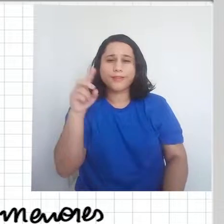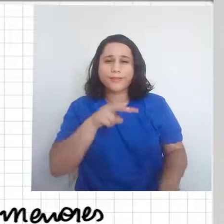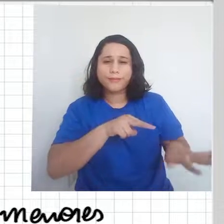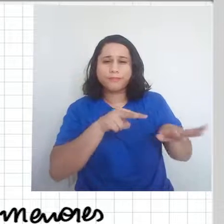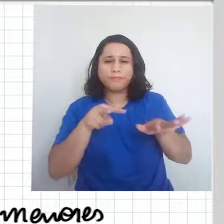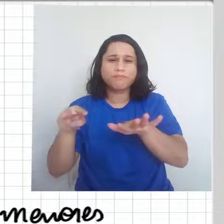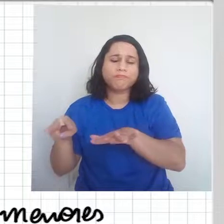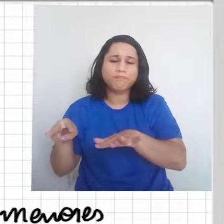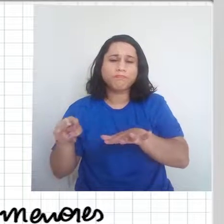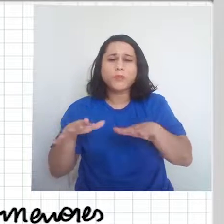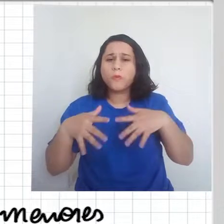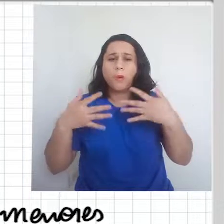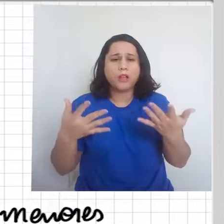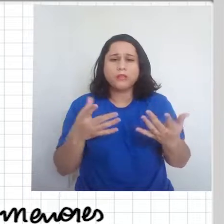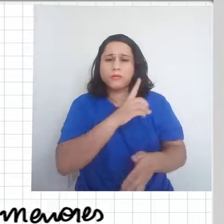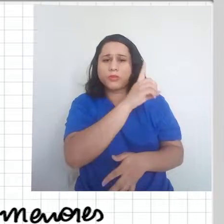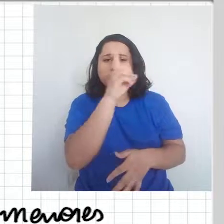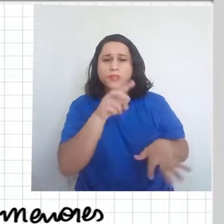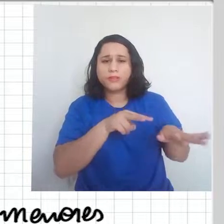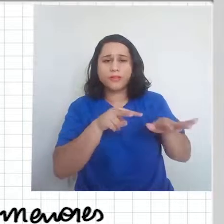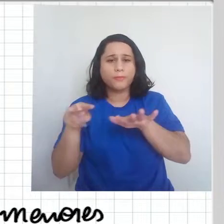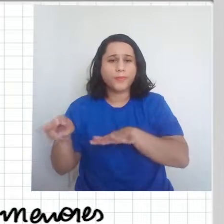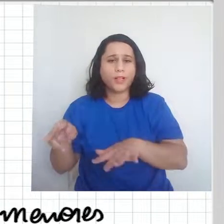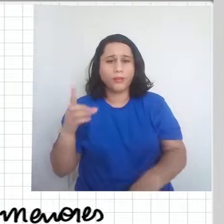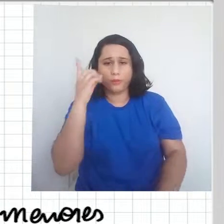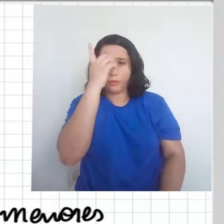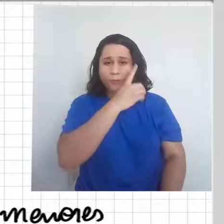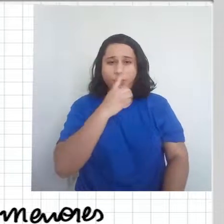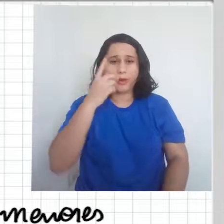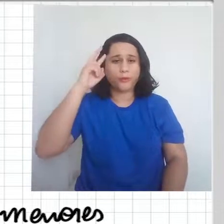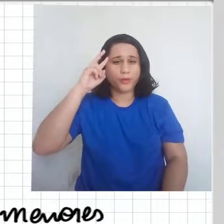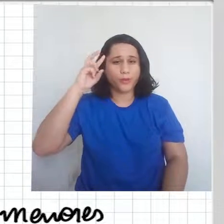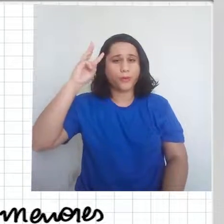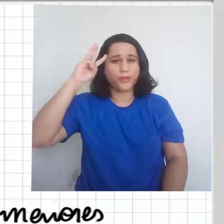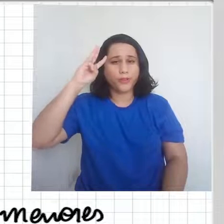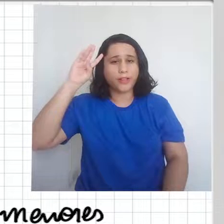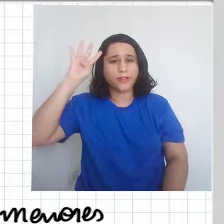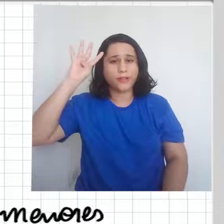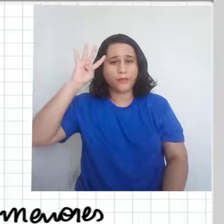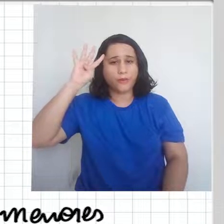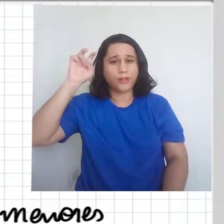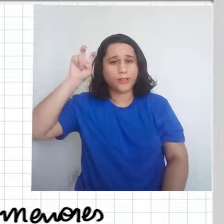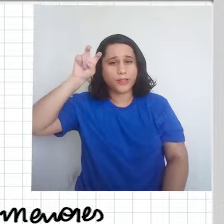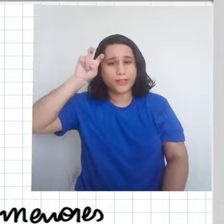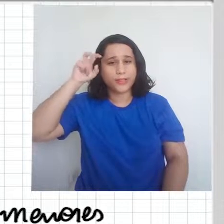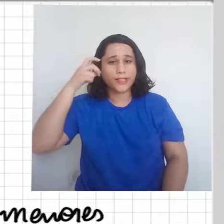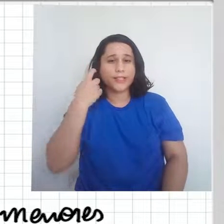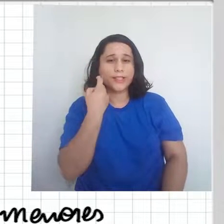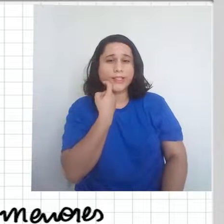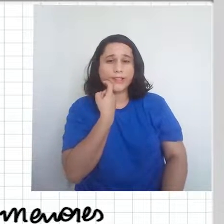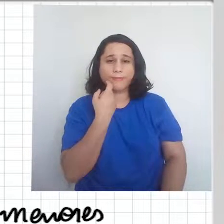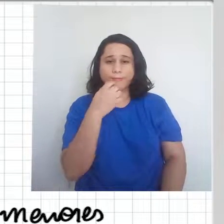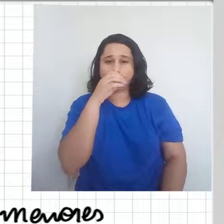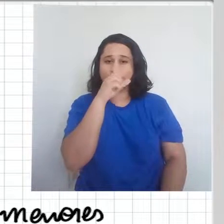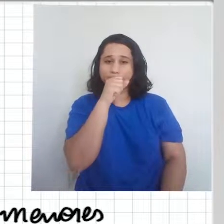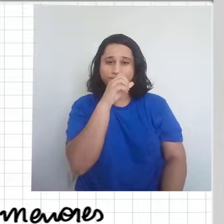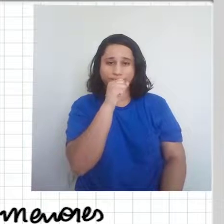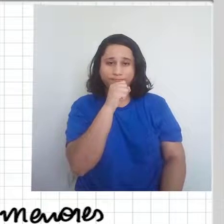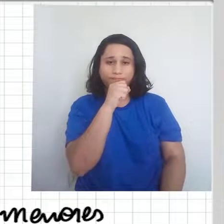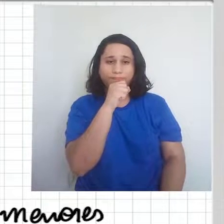esses dias da semana? Domingo, segunda, terça, quarta, quinta, sexta e